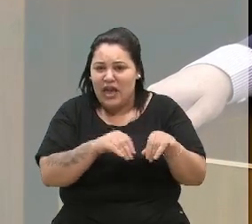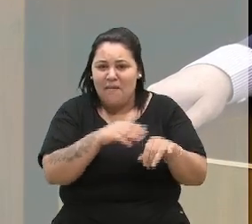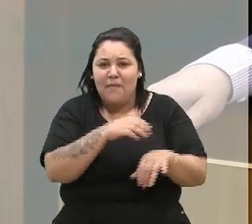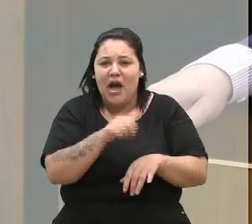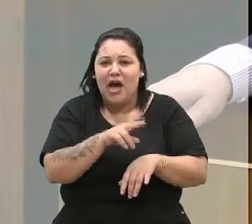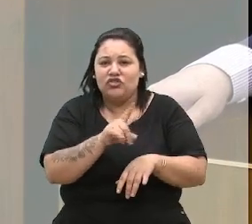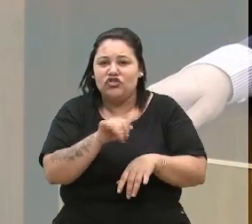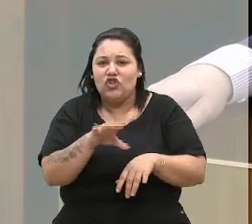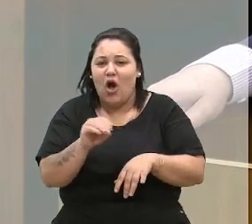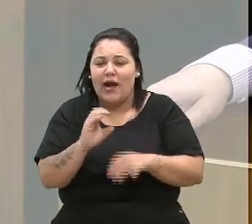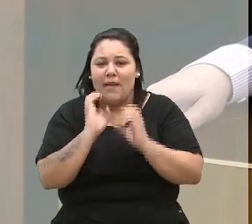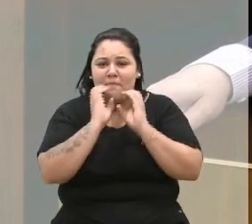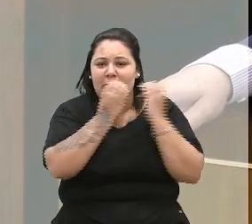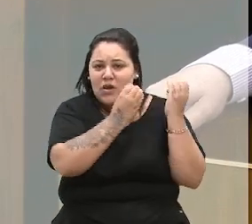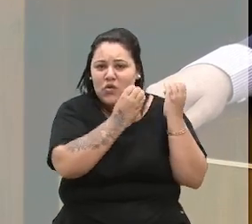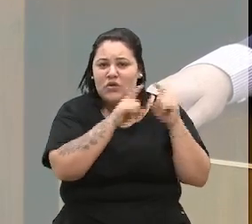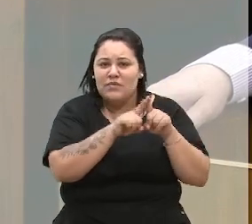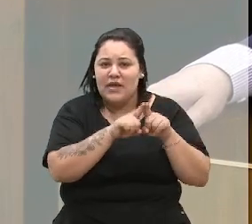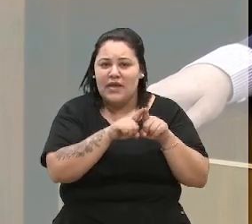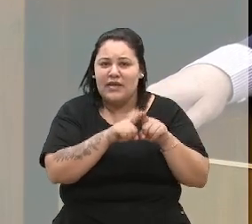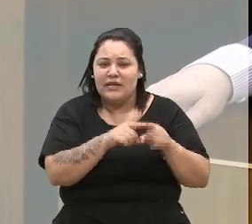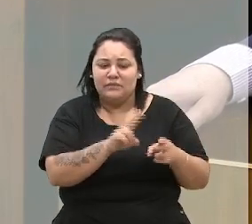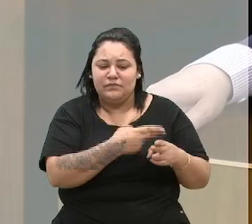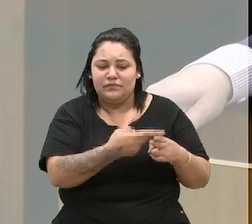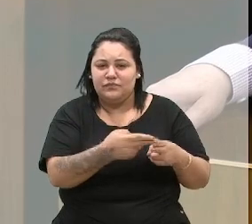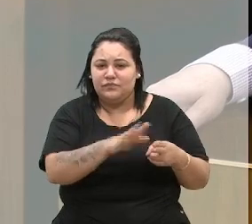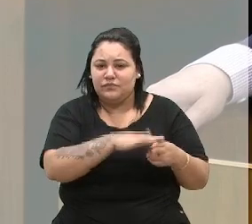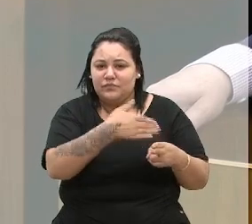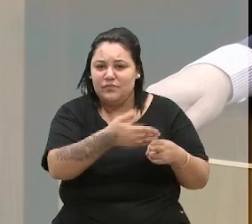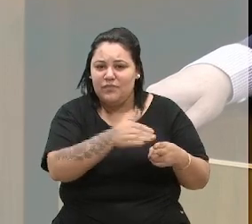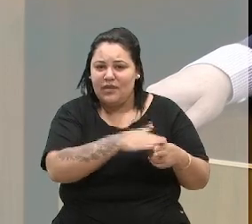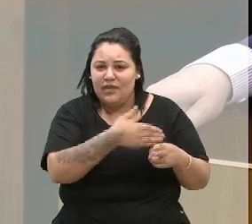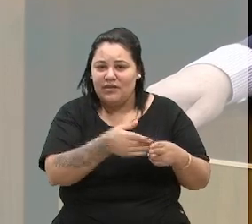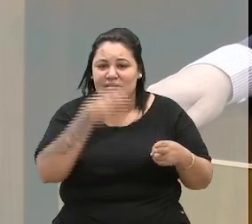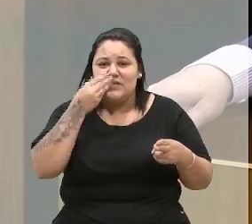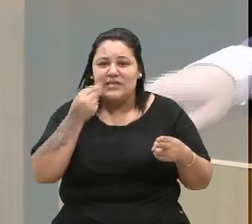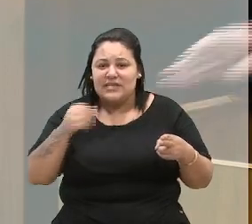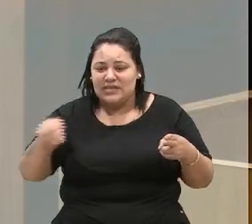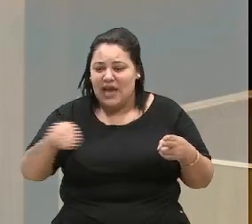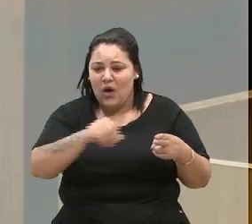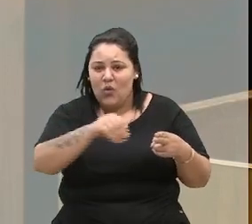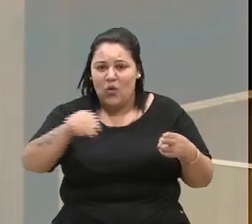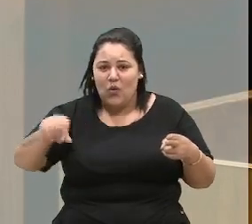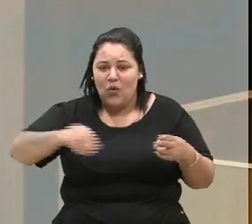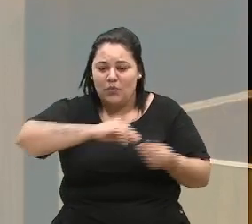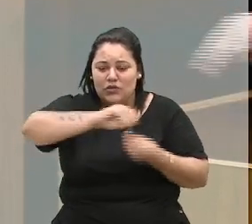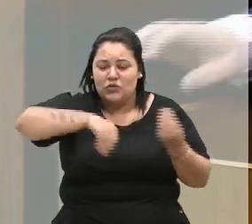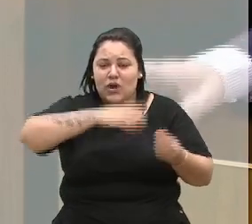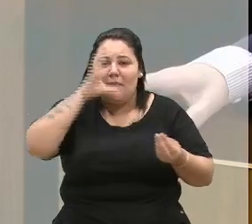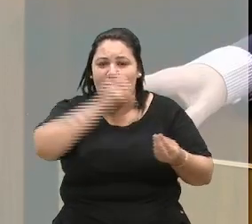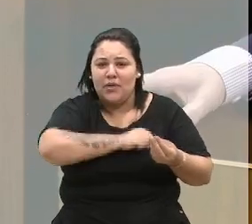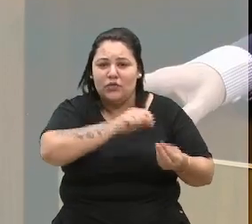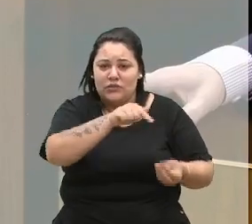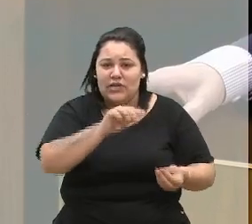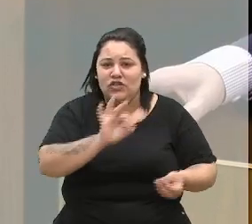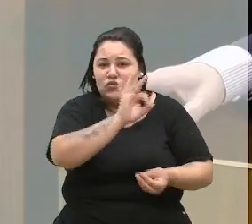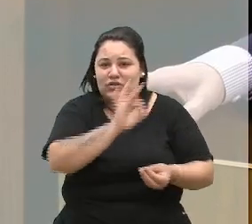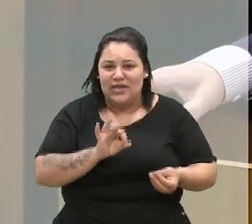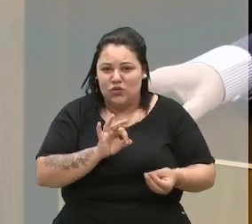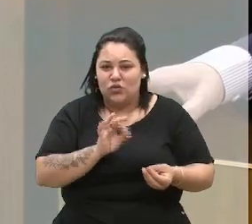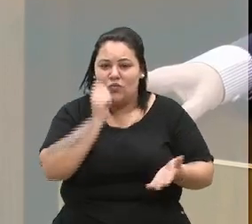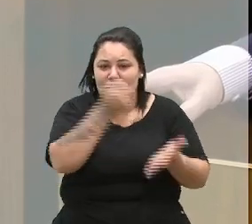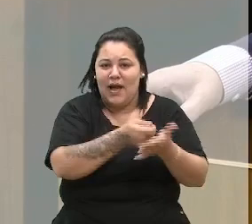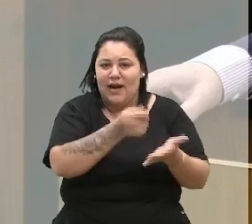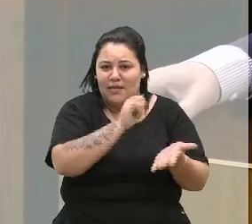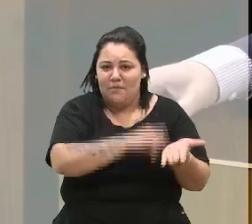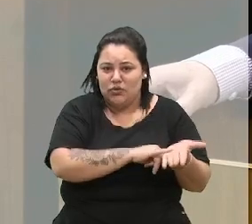milho, margarina, óleos vegetais, sal e mistura para pães, todos 7%.